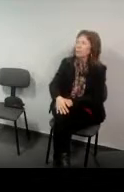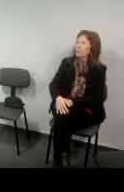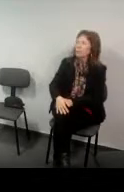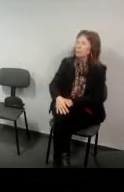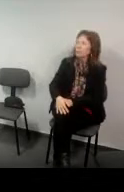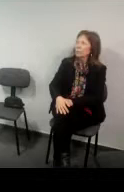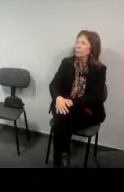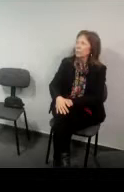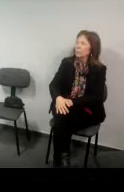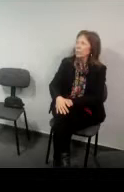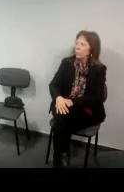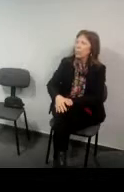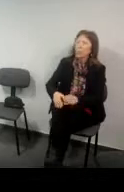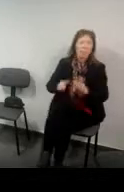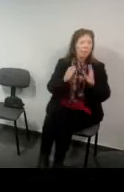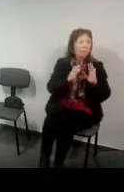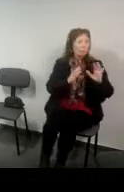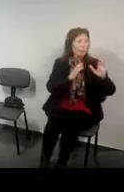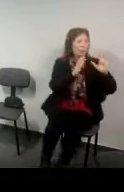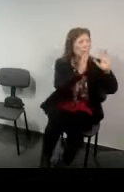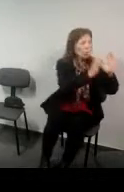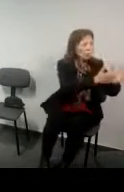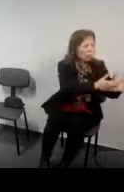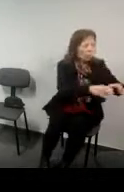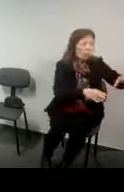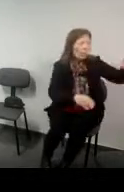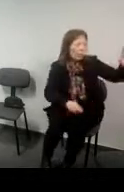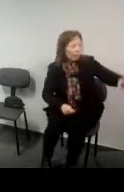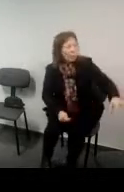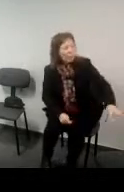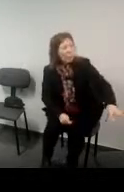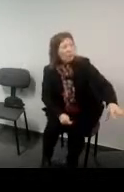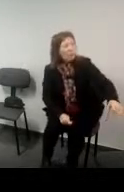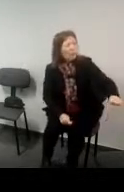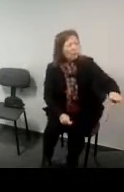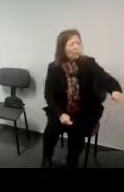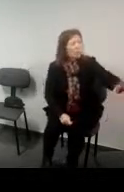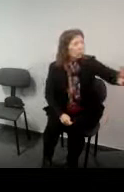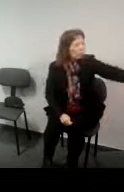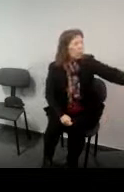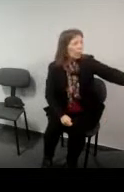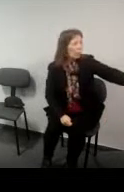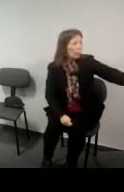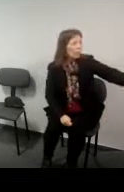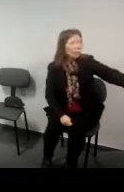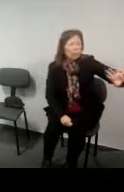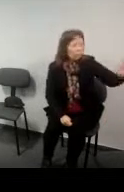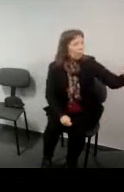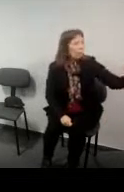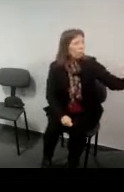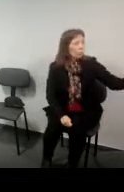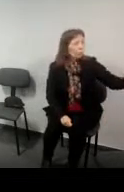potente restaurador e cicatrizador. Sim, você harmoniza, então, ele está... Então, eu tenho que harmonizar o laríngeo do